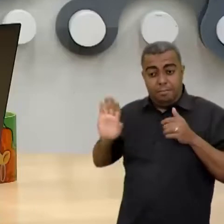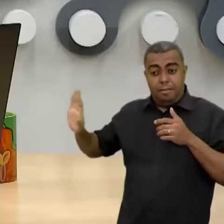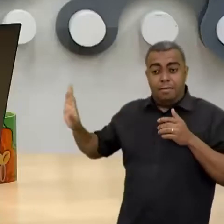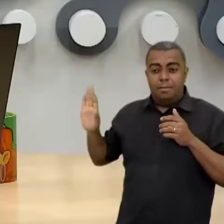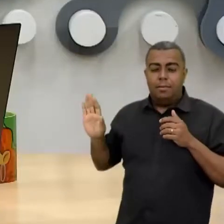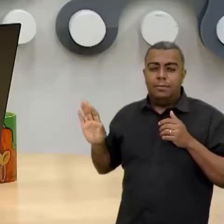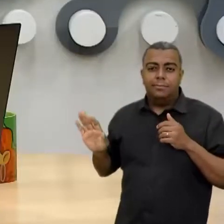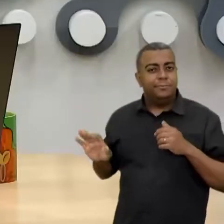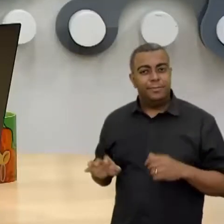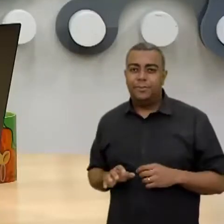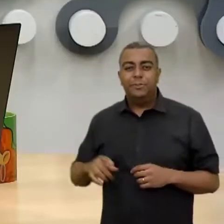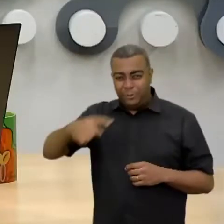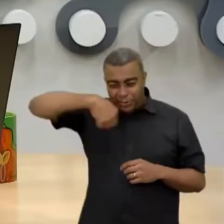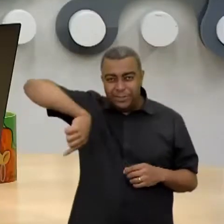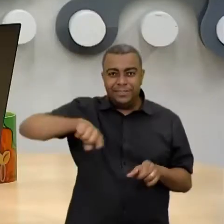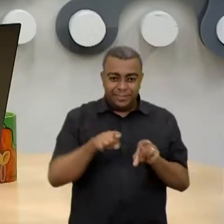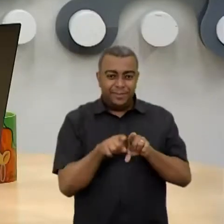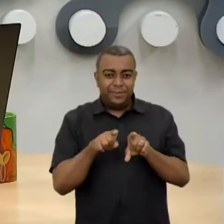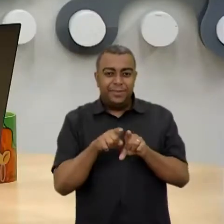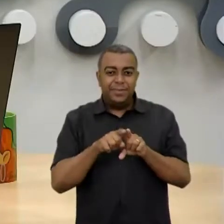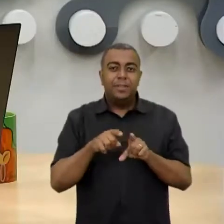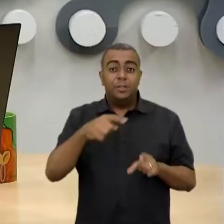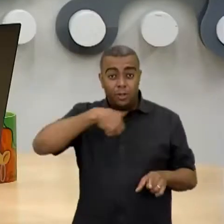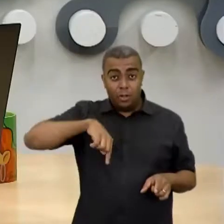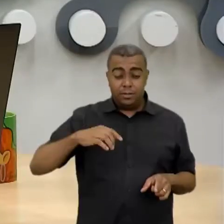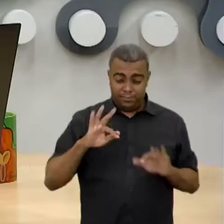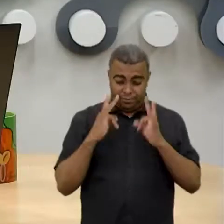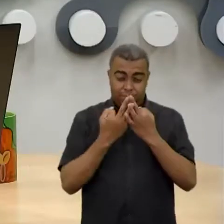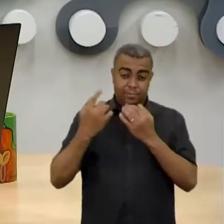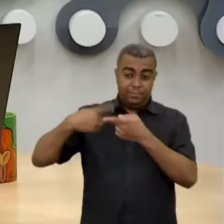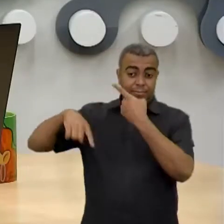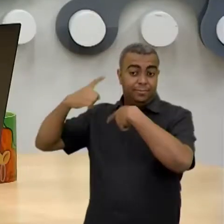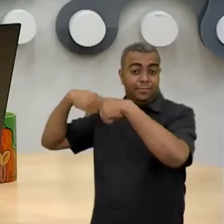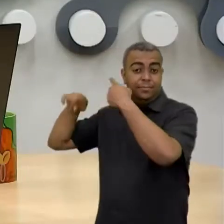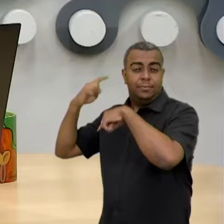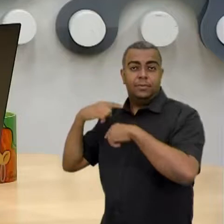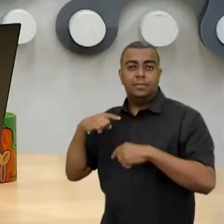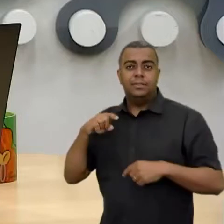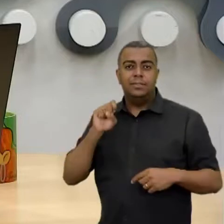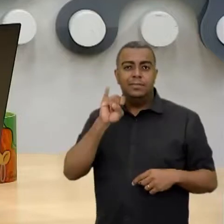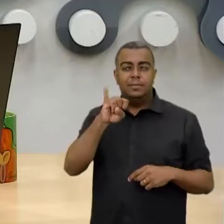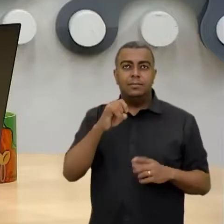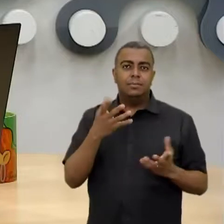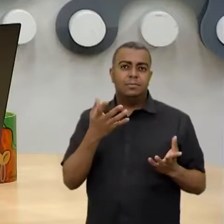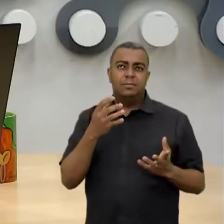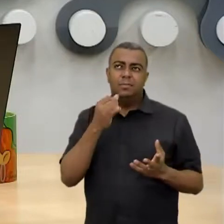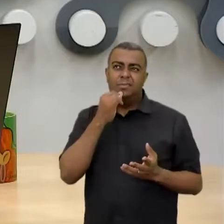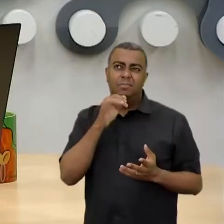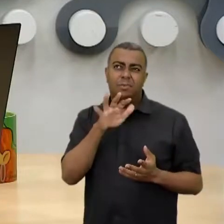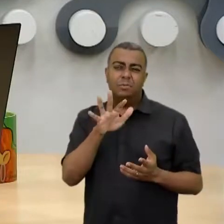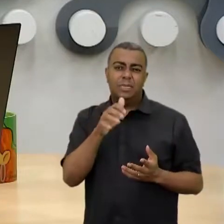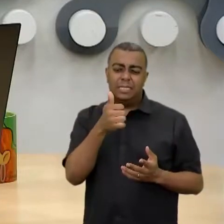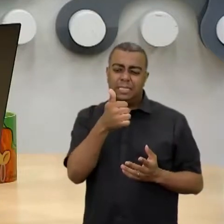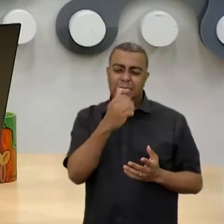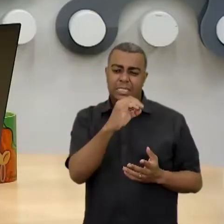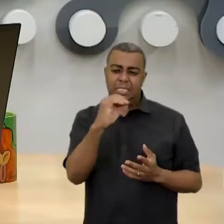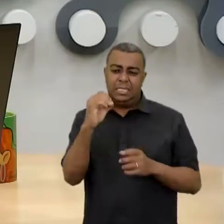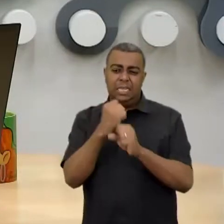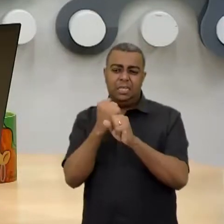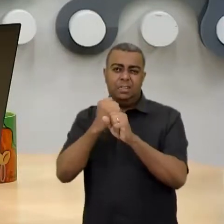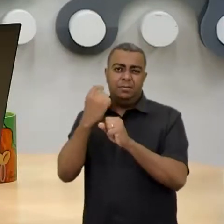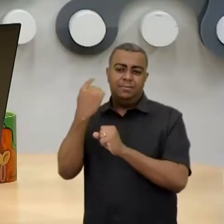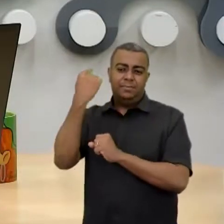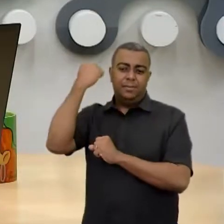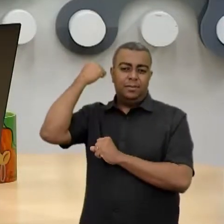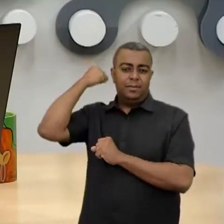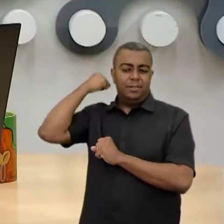Nós fazemos parte disso, sim. É a nossa história, são os nossos antepassados. Até se a gente puxar aí uns 100 anos da nossa família, da